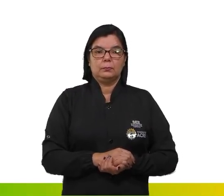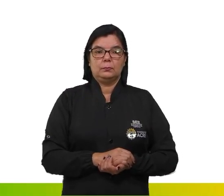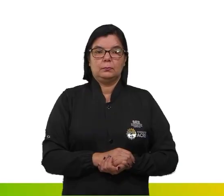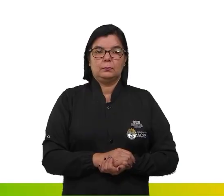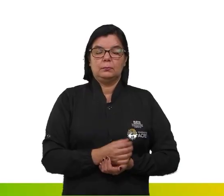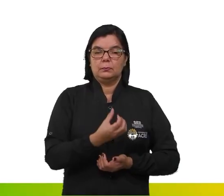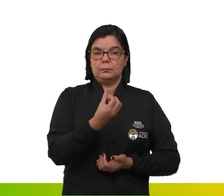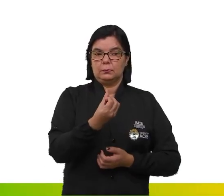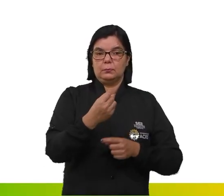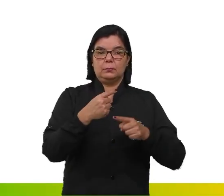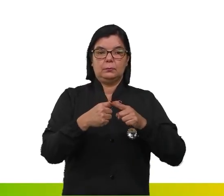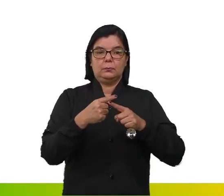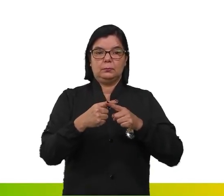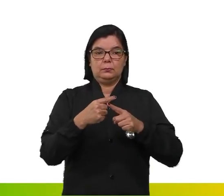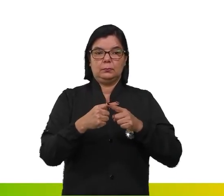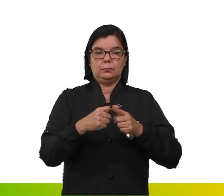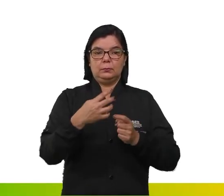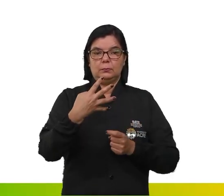pego 6 vezes